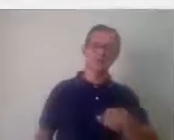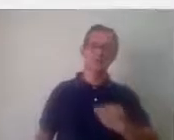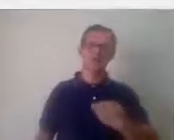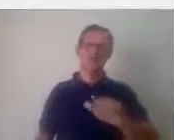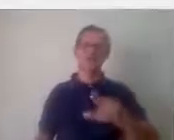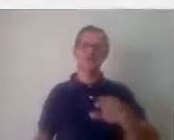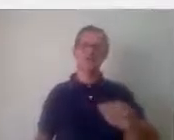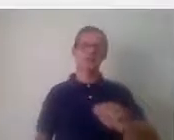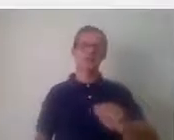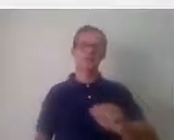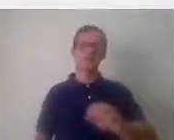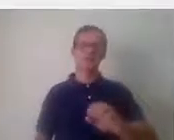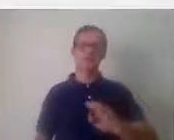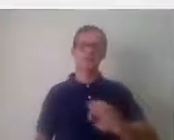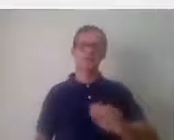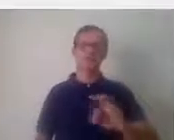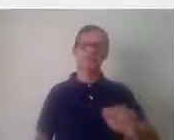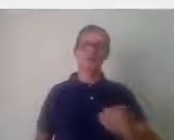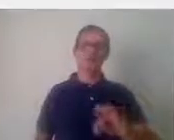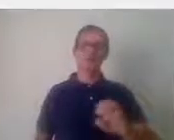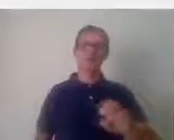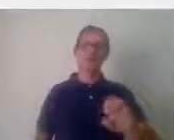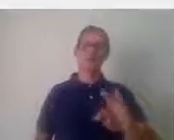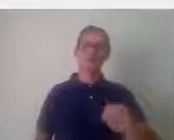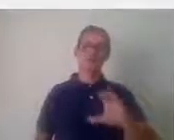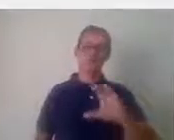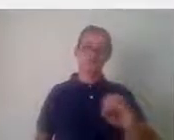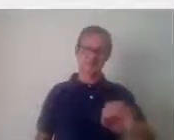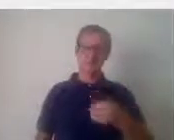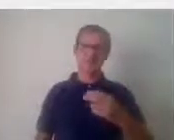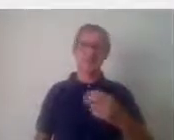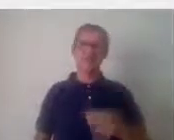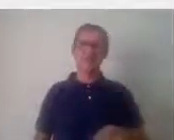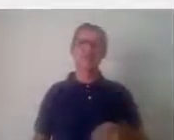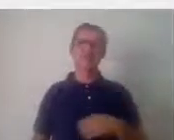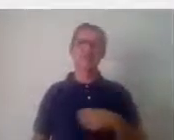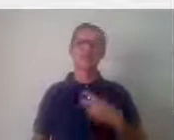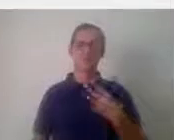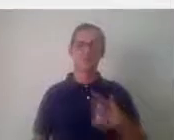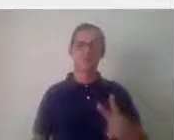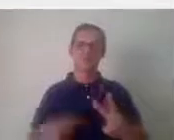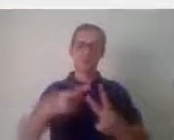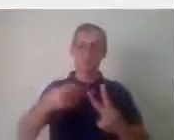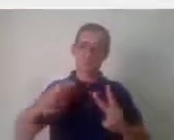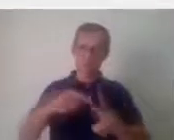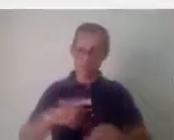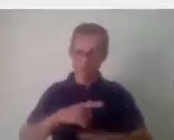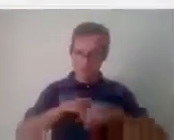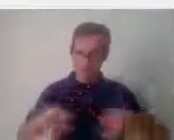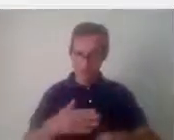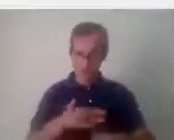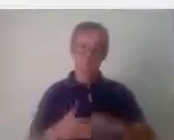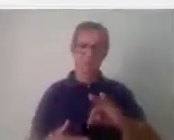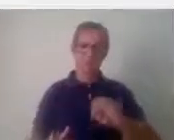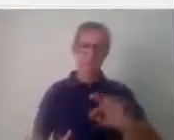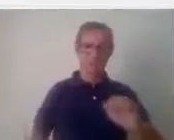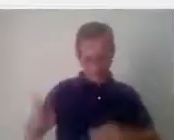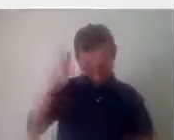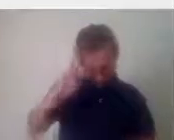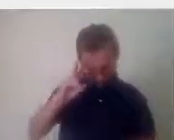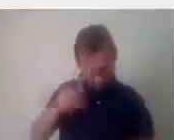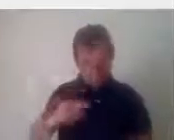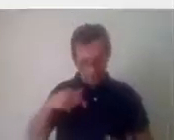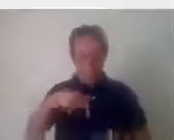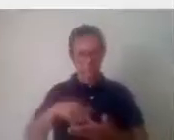Ou seja, o meu θ ele vai variar de 0 a 2π. Essa é a variação máxima do meu θ. Lembre-se que um ponto